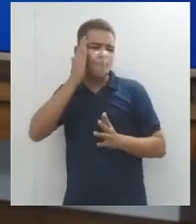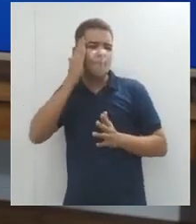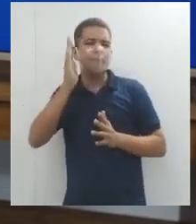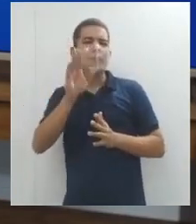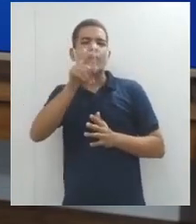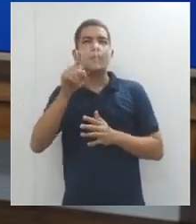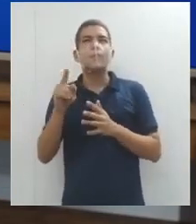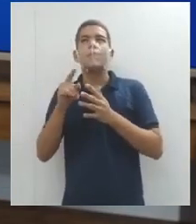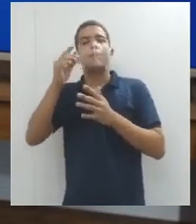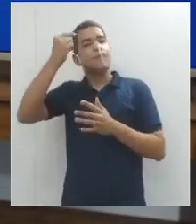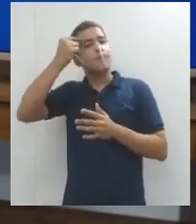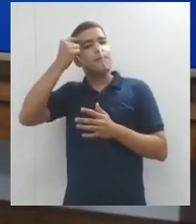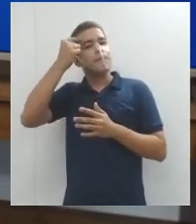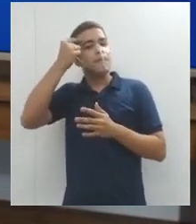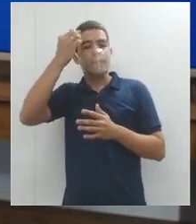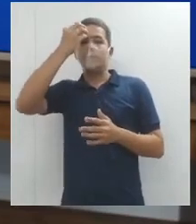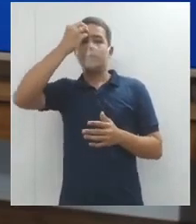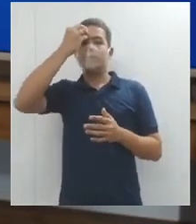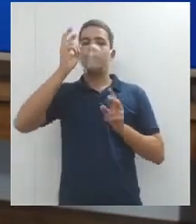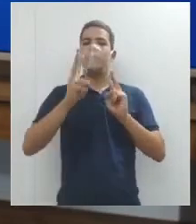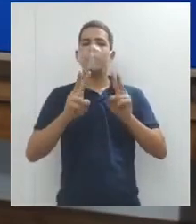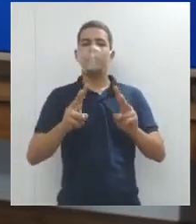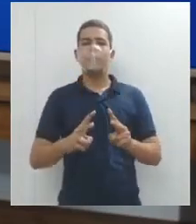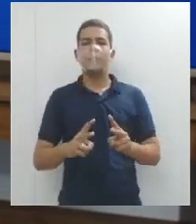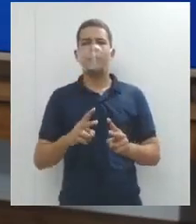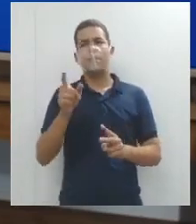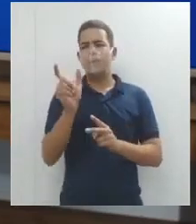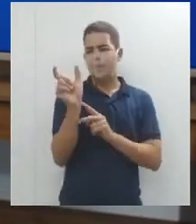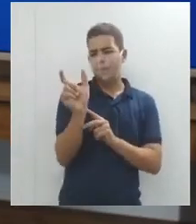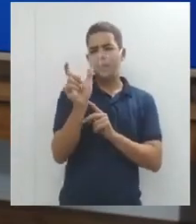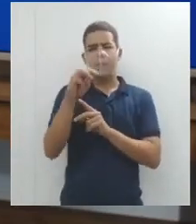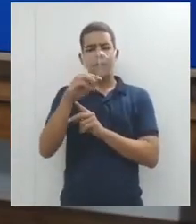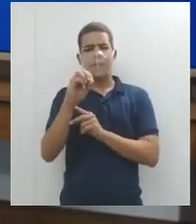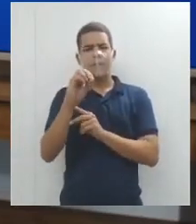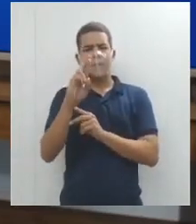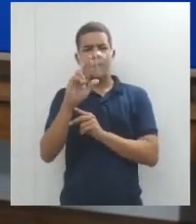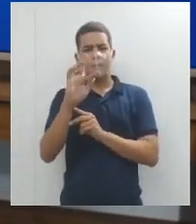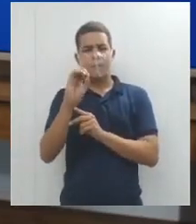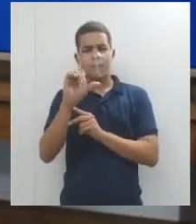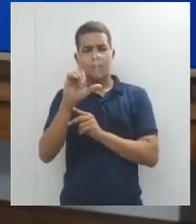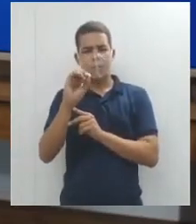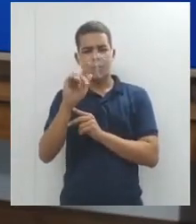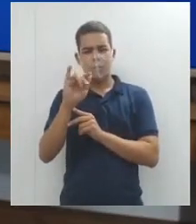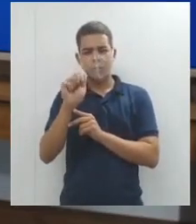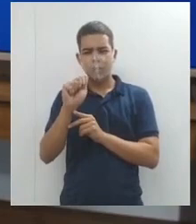se falar em morfologia, é dizer se aquela palavra, se aquela expressão, se aquele termo